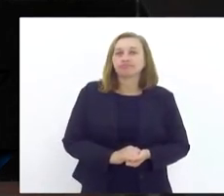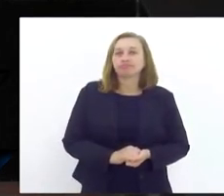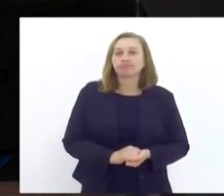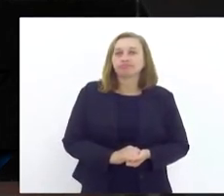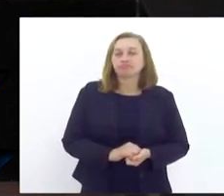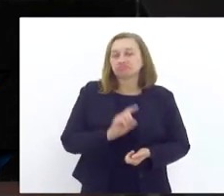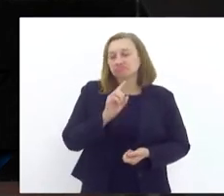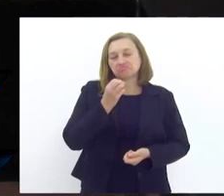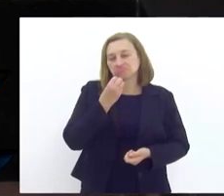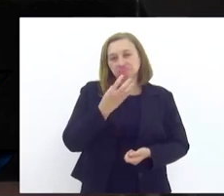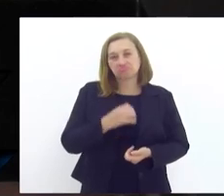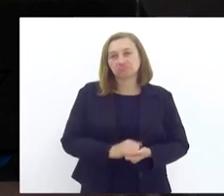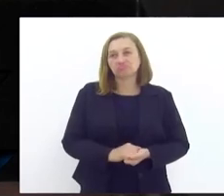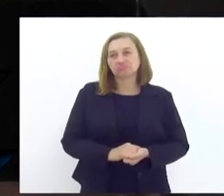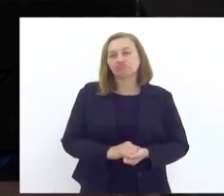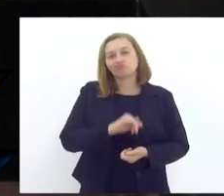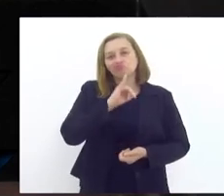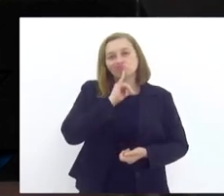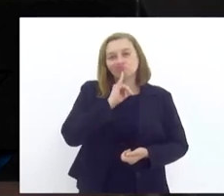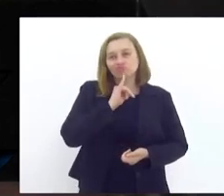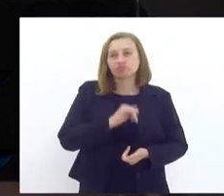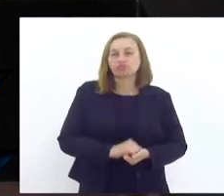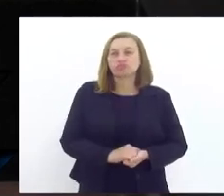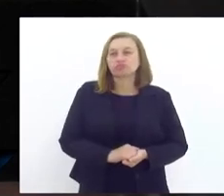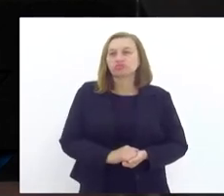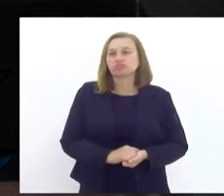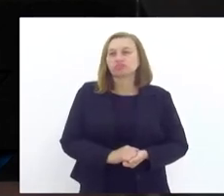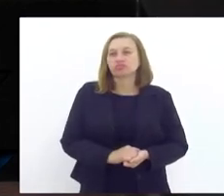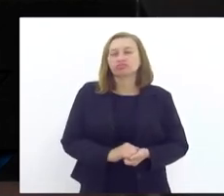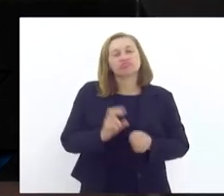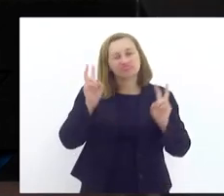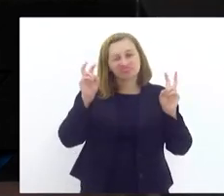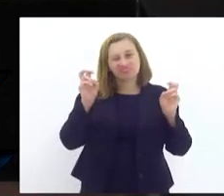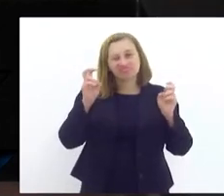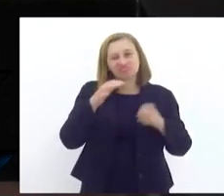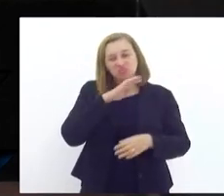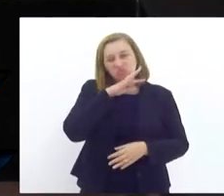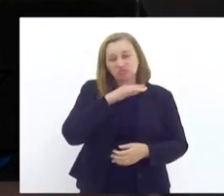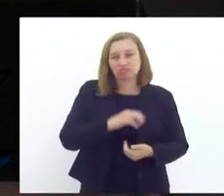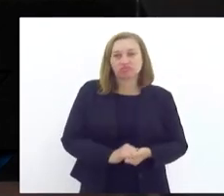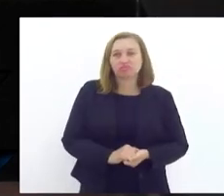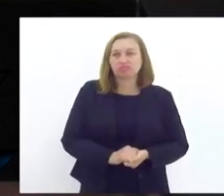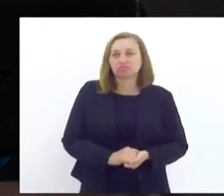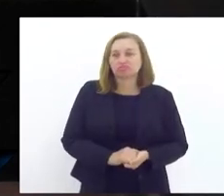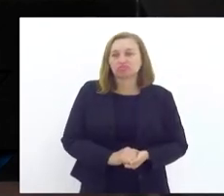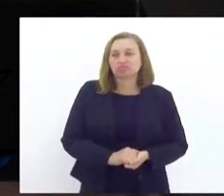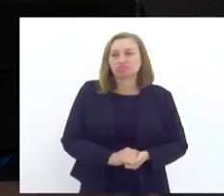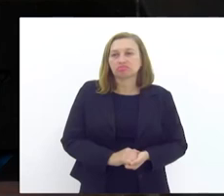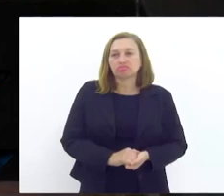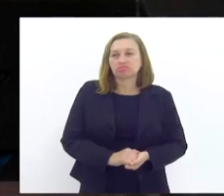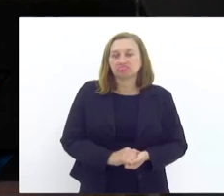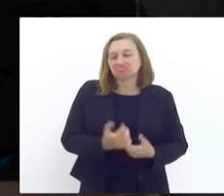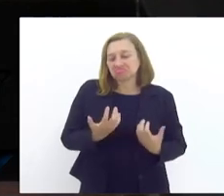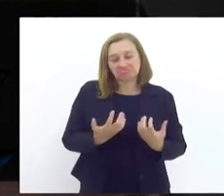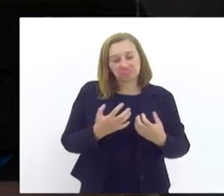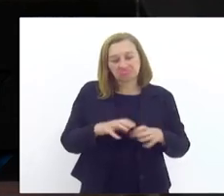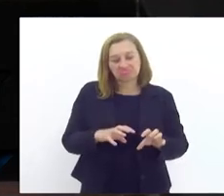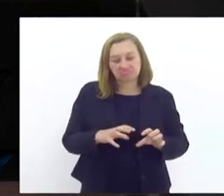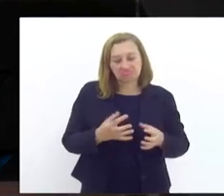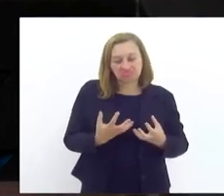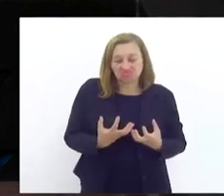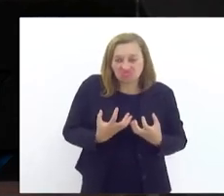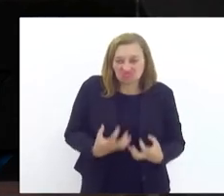positivo infelizmente é um assunto negativo e eu aqui não quero ser chato